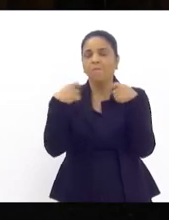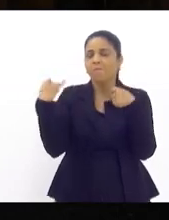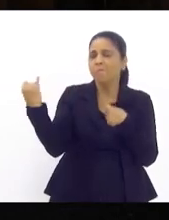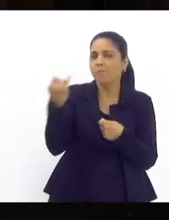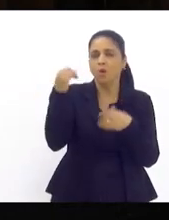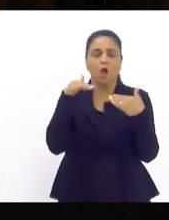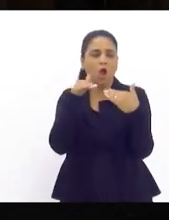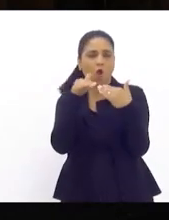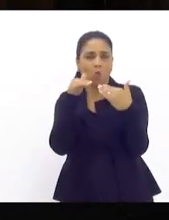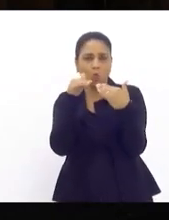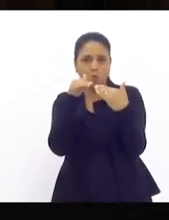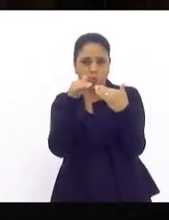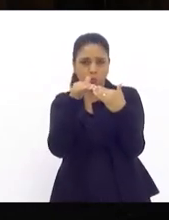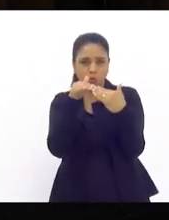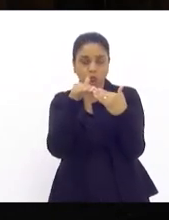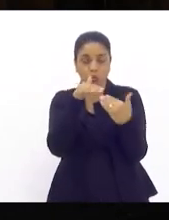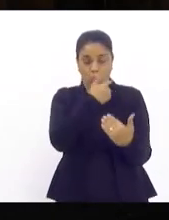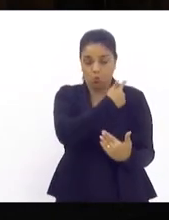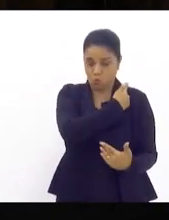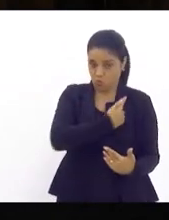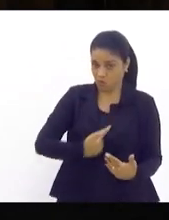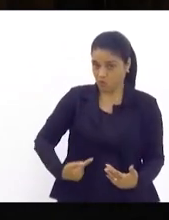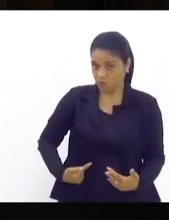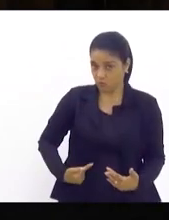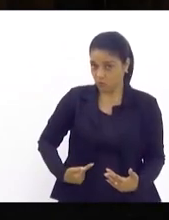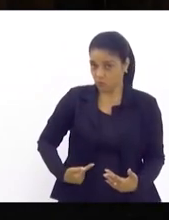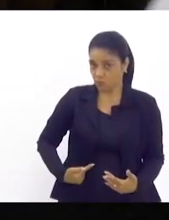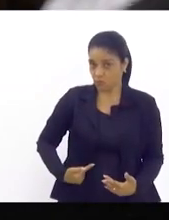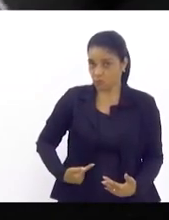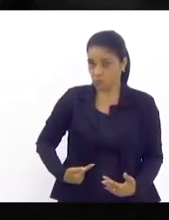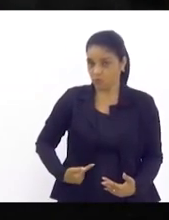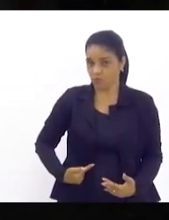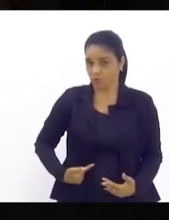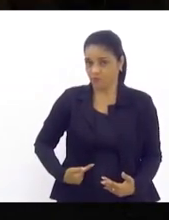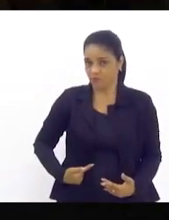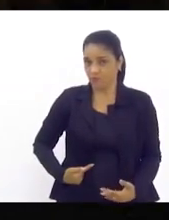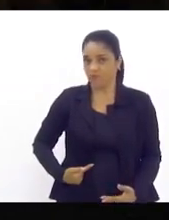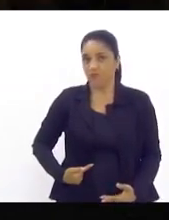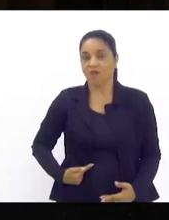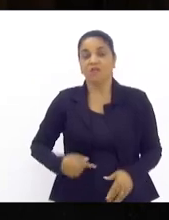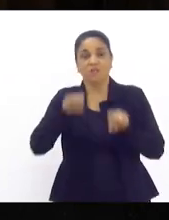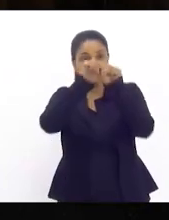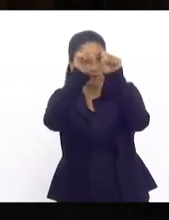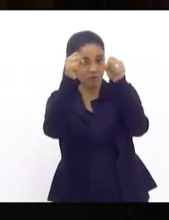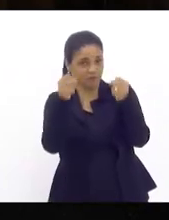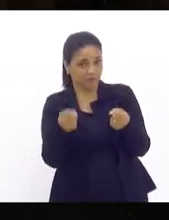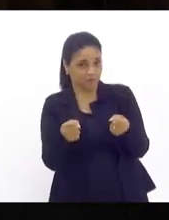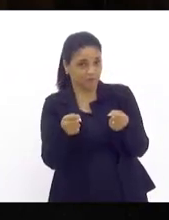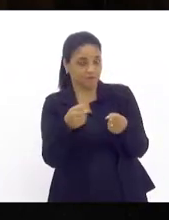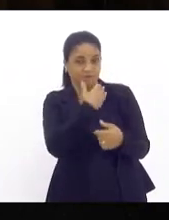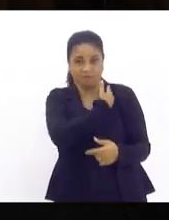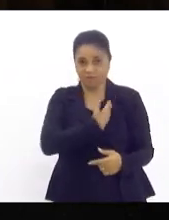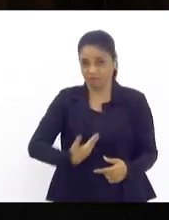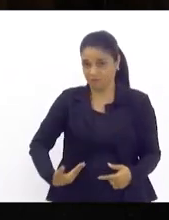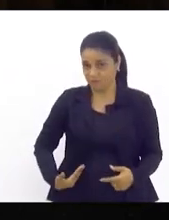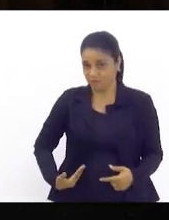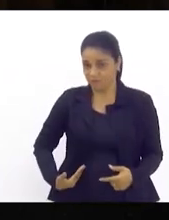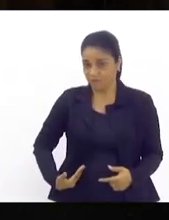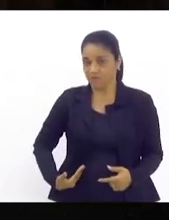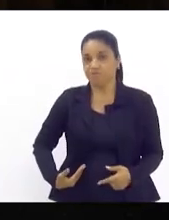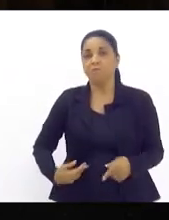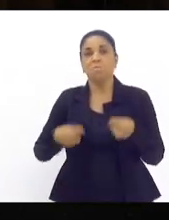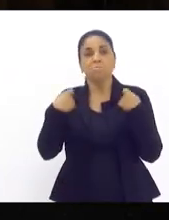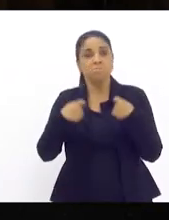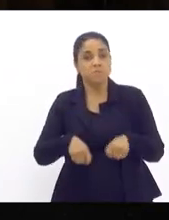que foi feito entre o governador e os servidores seja cumprido. Por isso, os